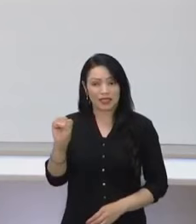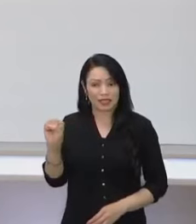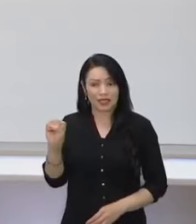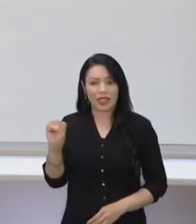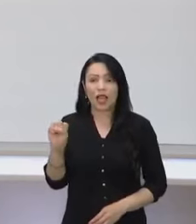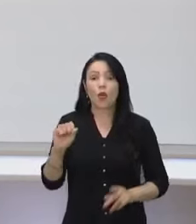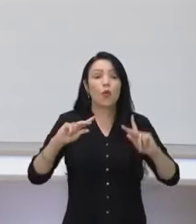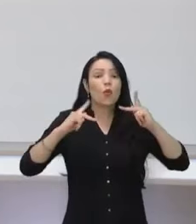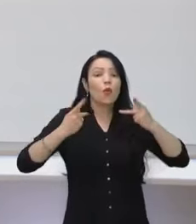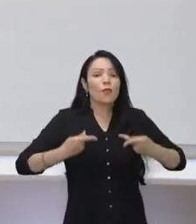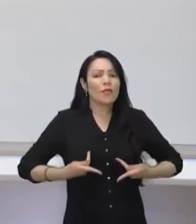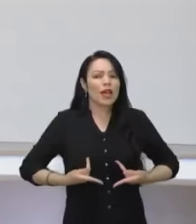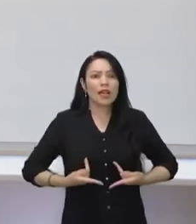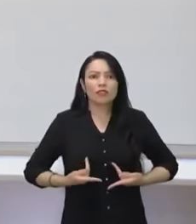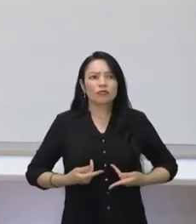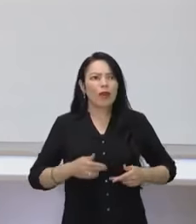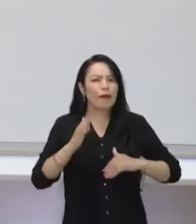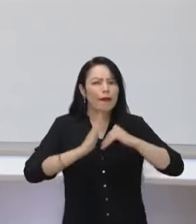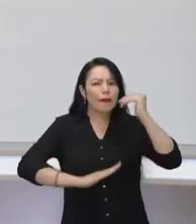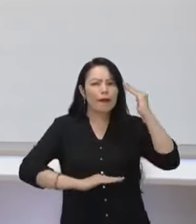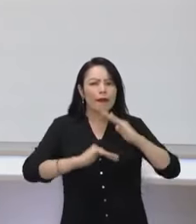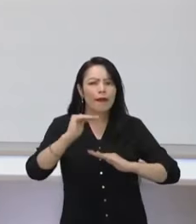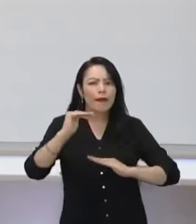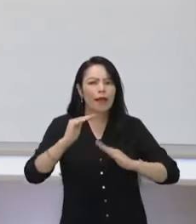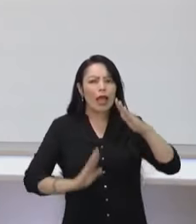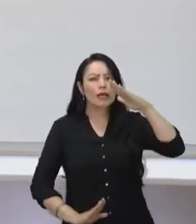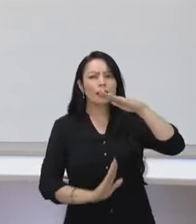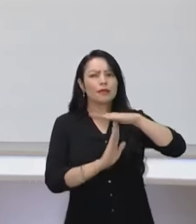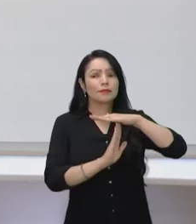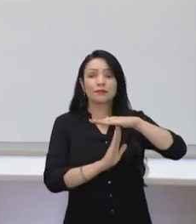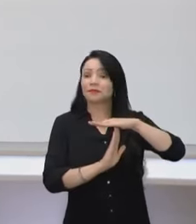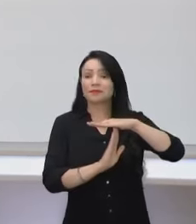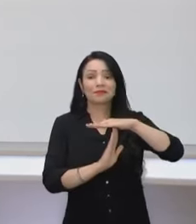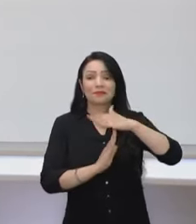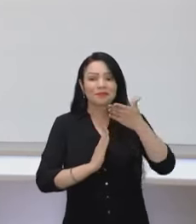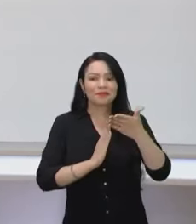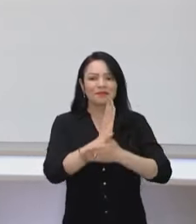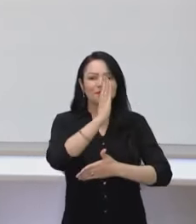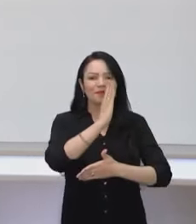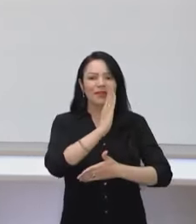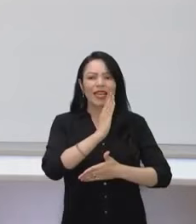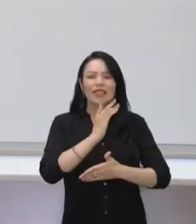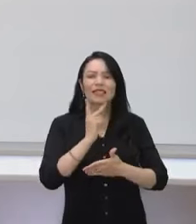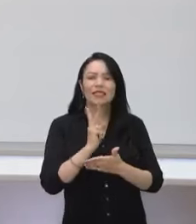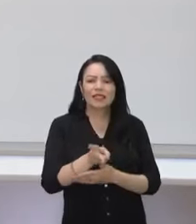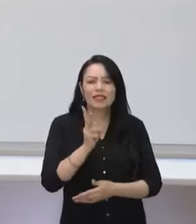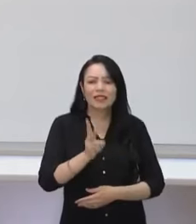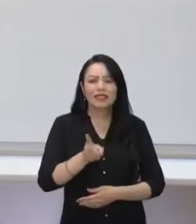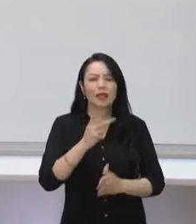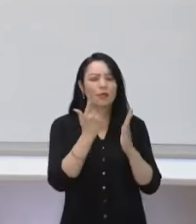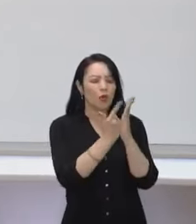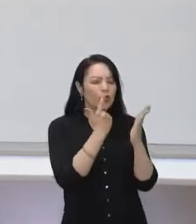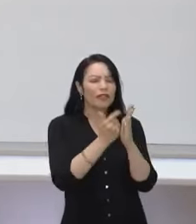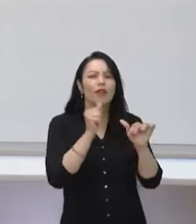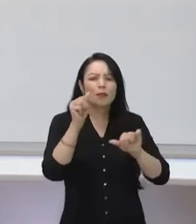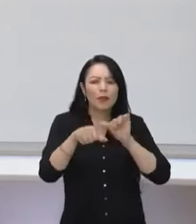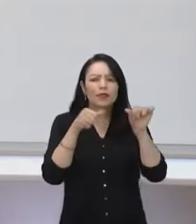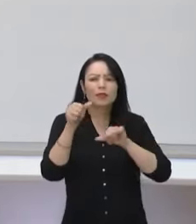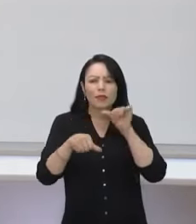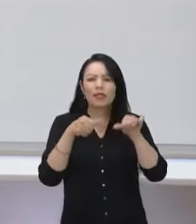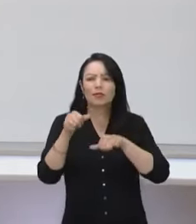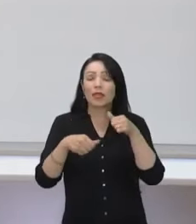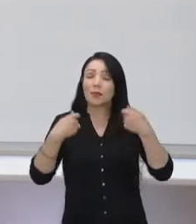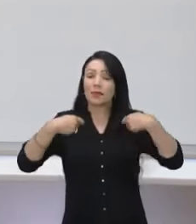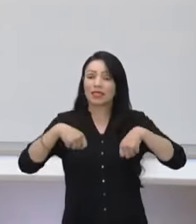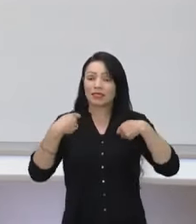é infinita, porque o livro dos recordes eles fica o tempo todo sendo atualizado, exatamente porque o ser humano o tempo todo consegue superar marcas